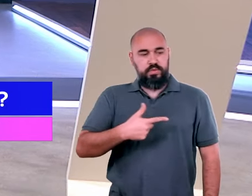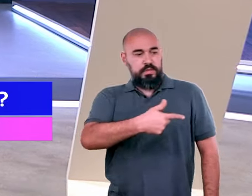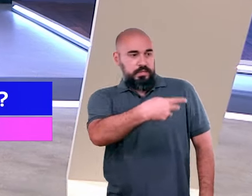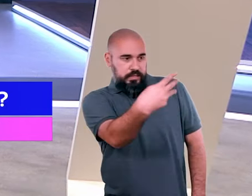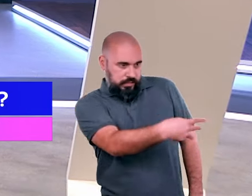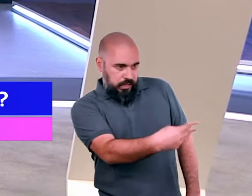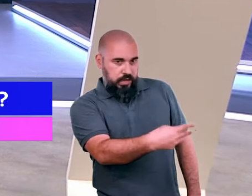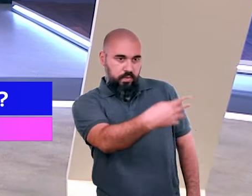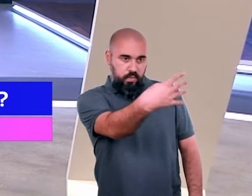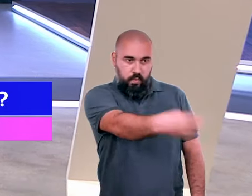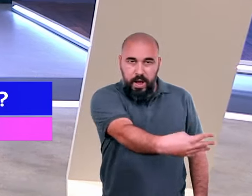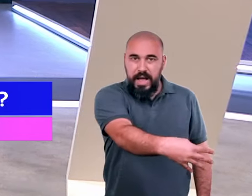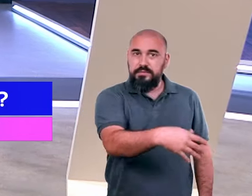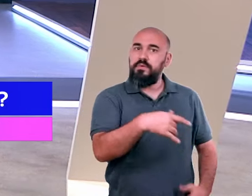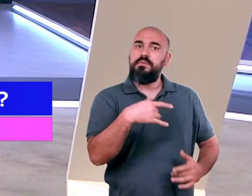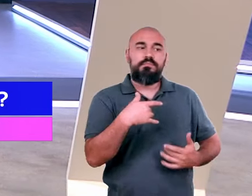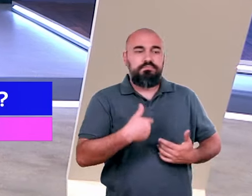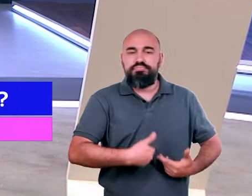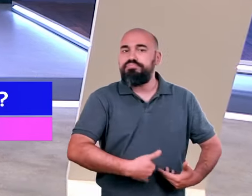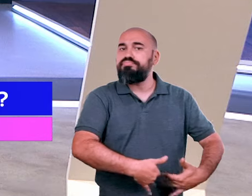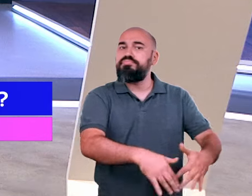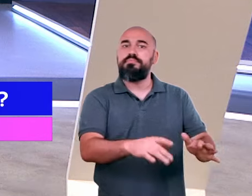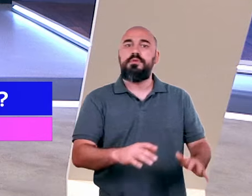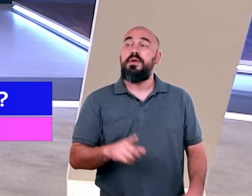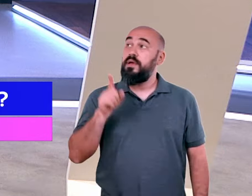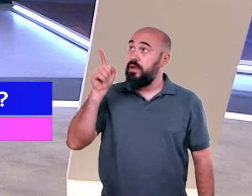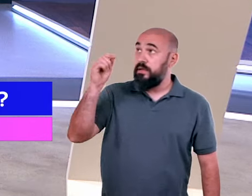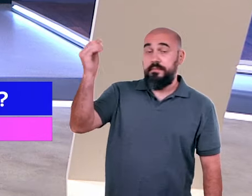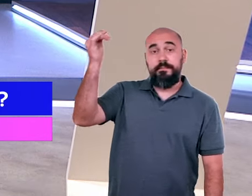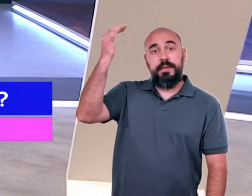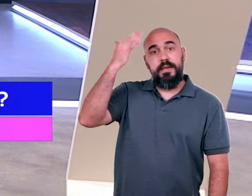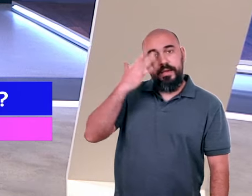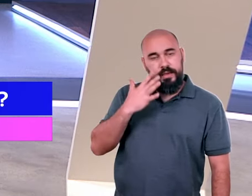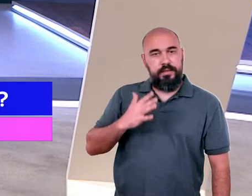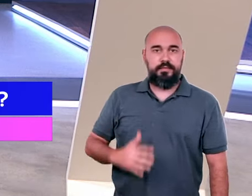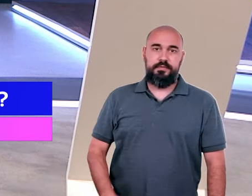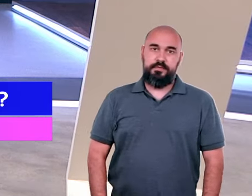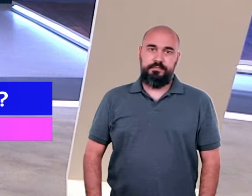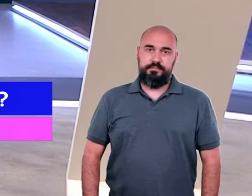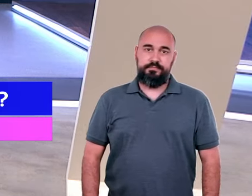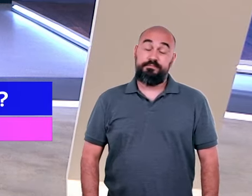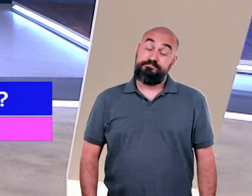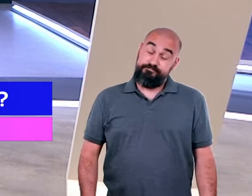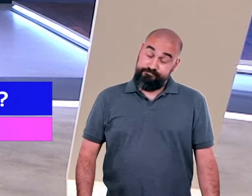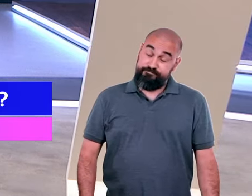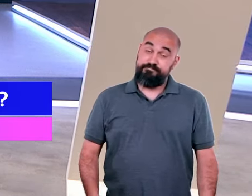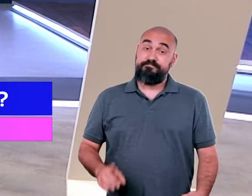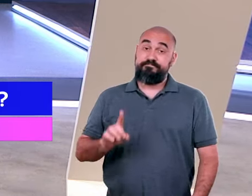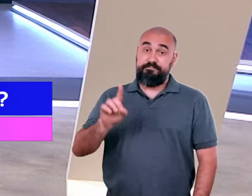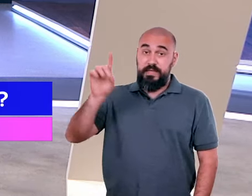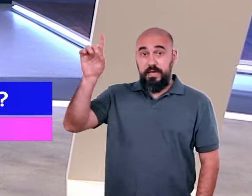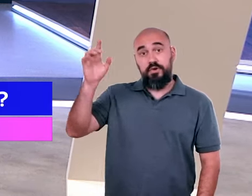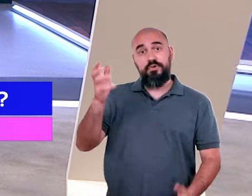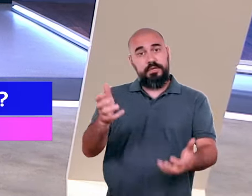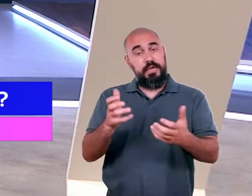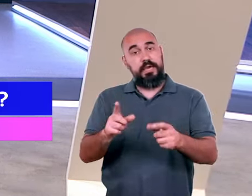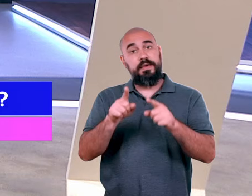em primeiro lugar e deixa o resto nas mãos dele. Deus está cuidando de